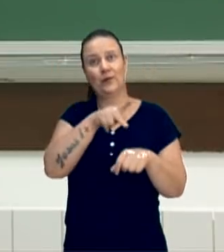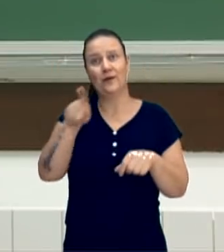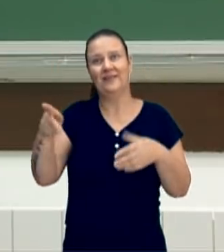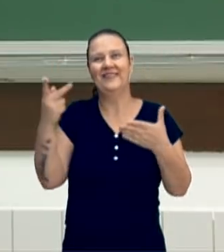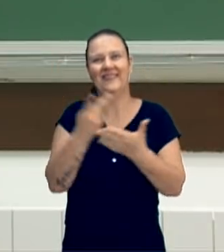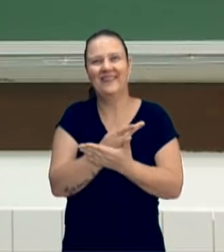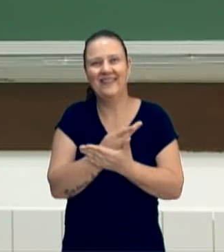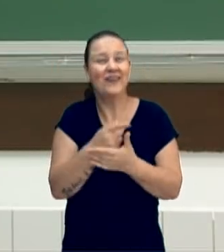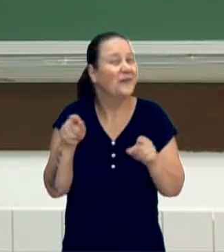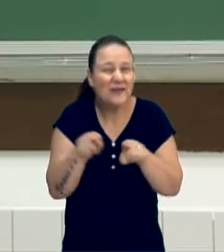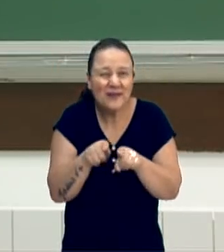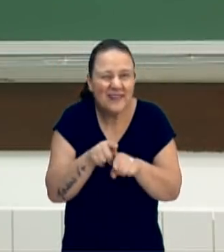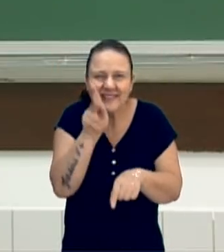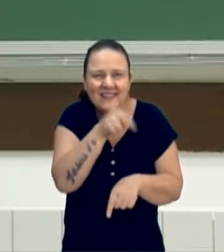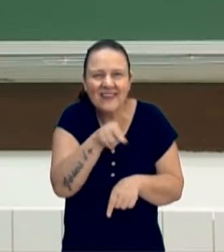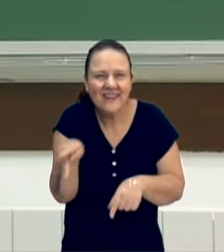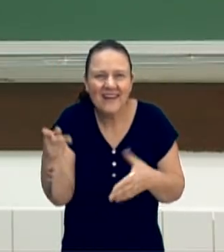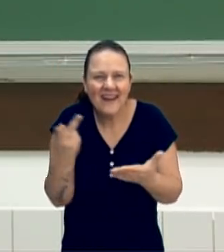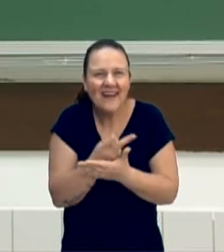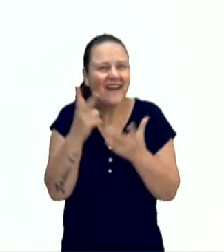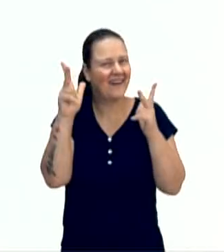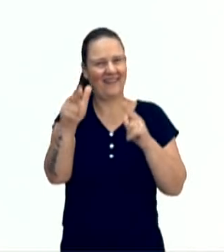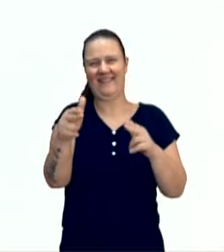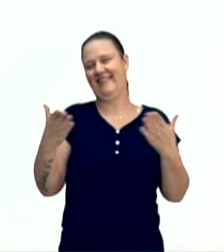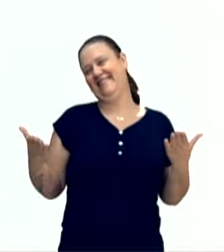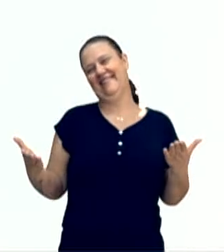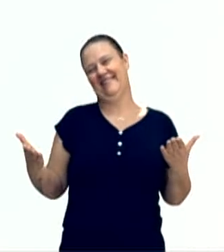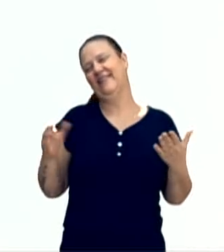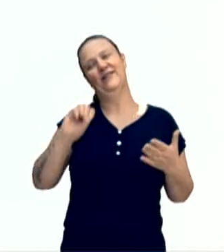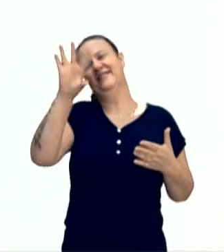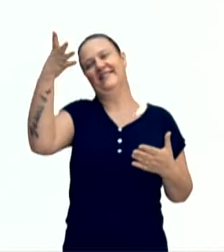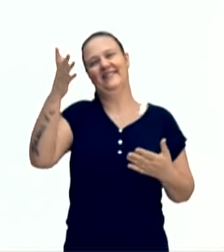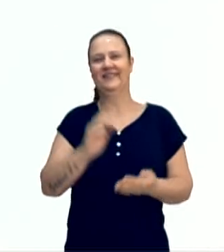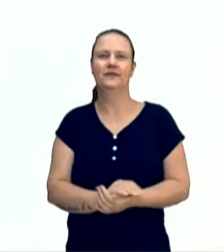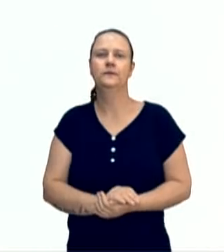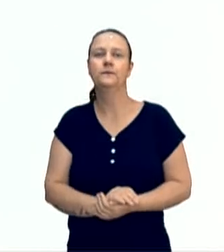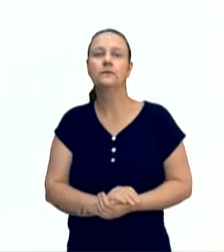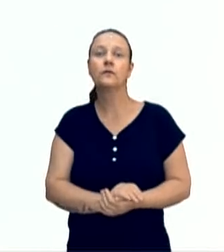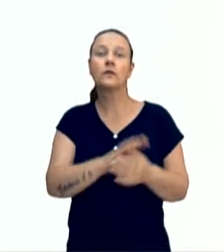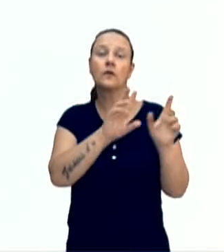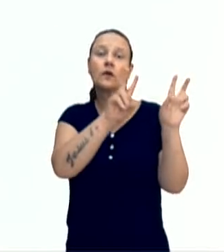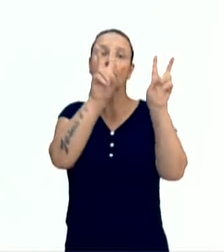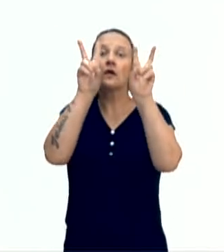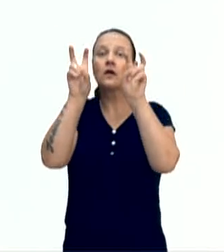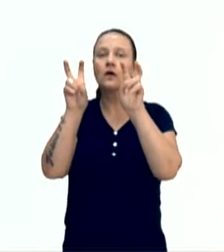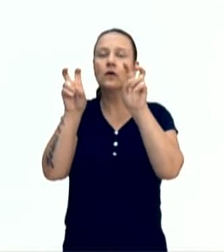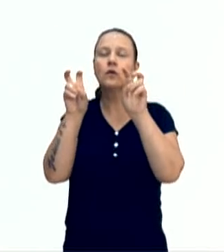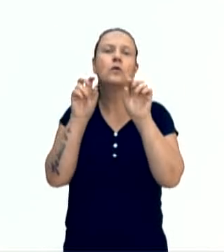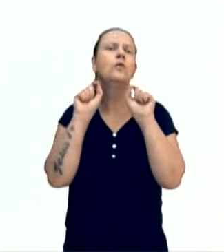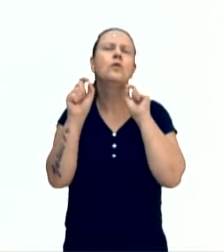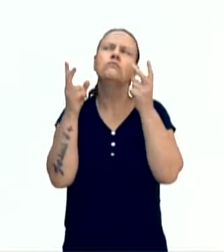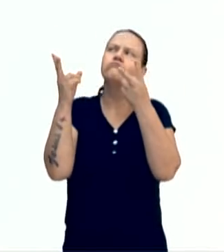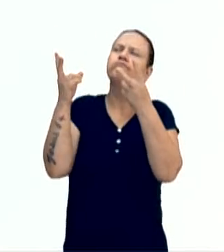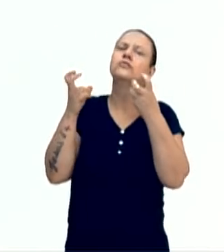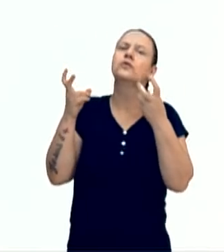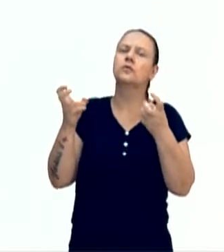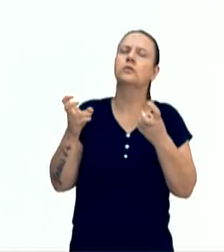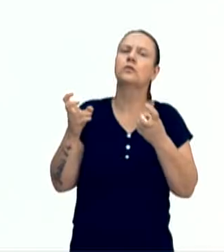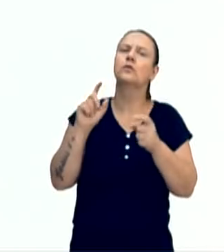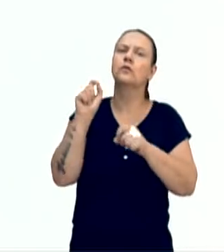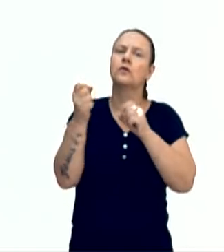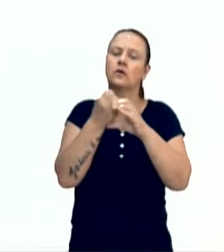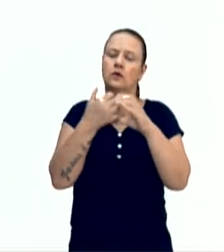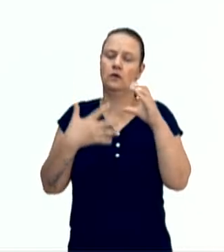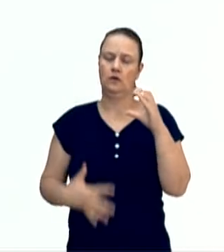aqui, professor erra também. Olhe lá, então você vai pegar esse trecho e você vai, então, observar se